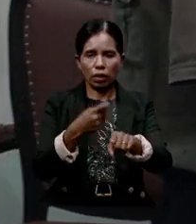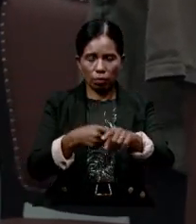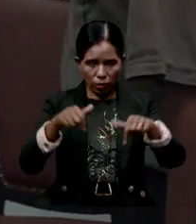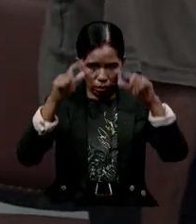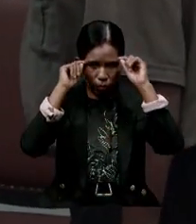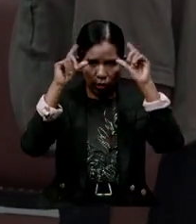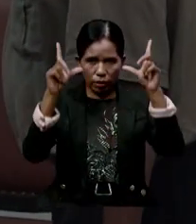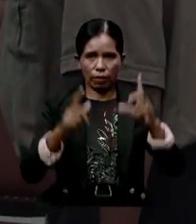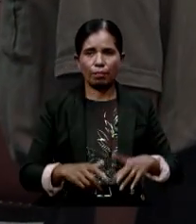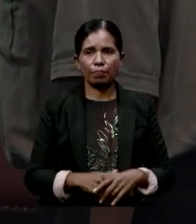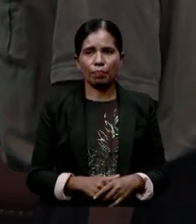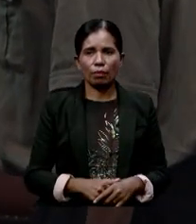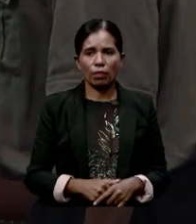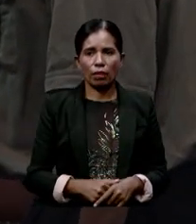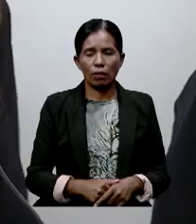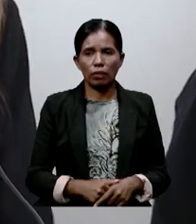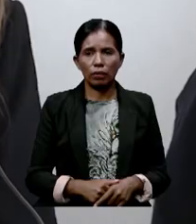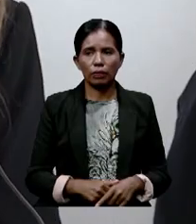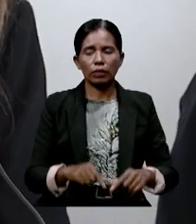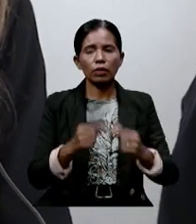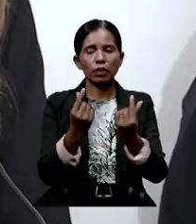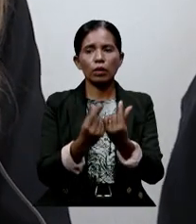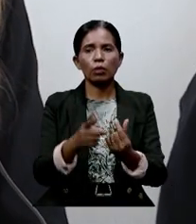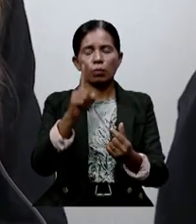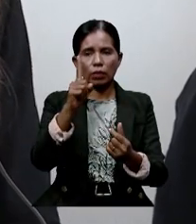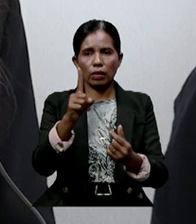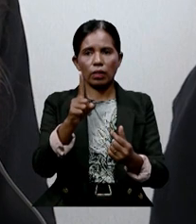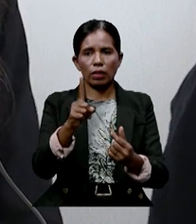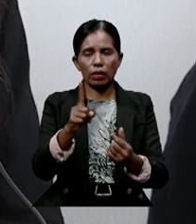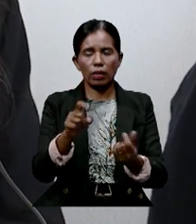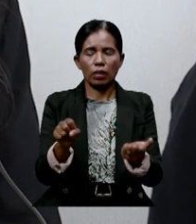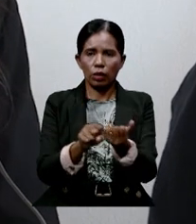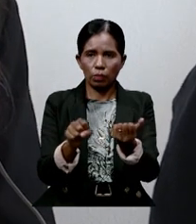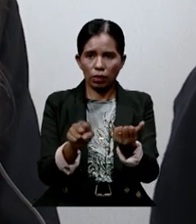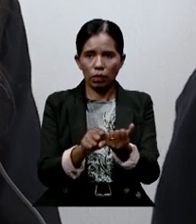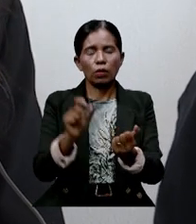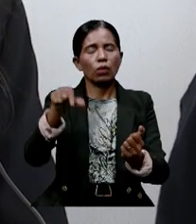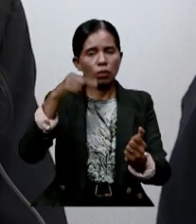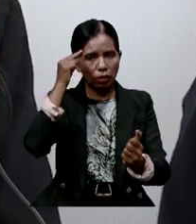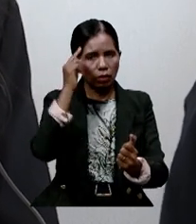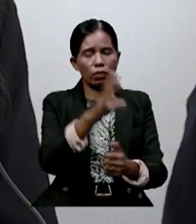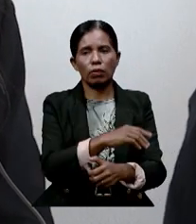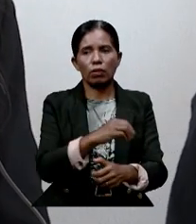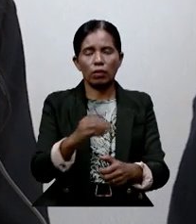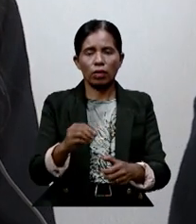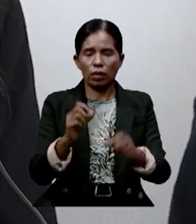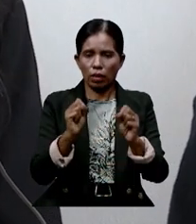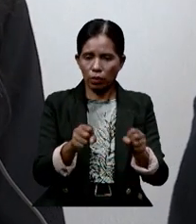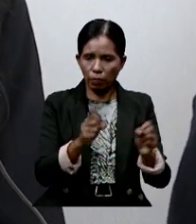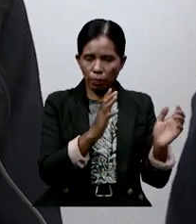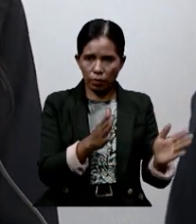Timor-Leste. Tanto ne grupo ida nebe apoia governo atu